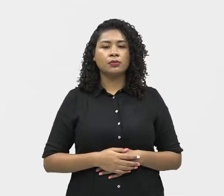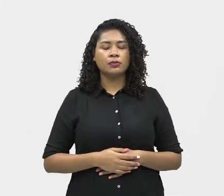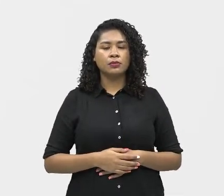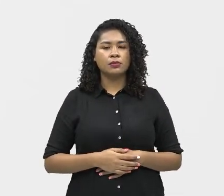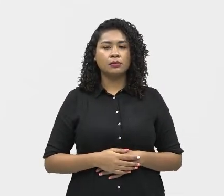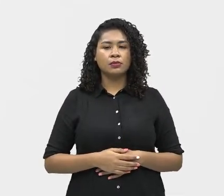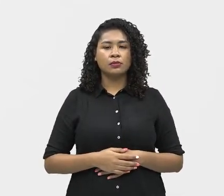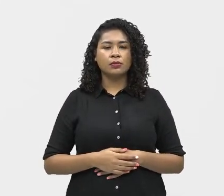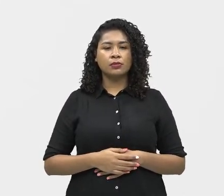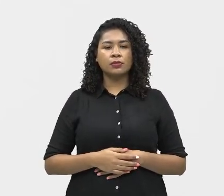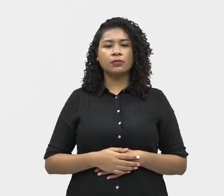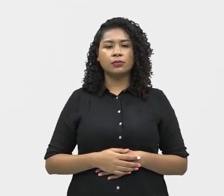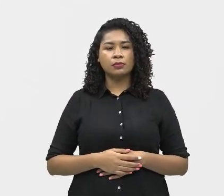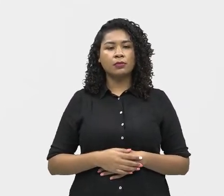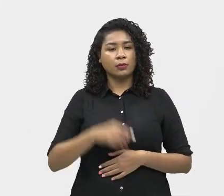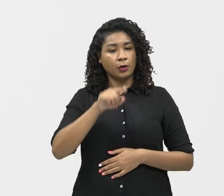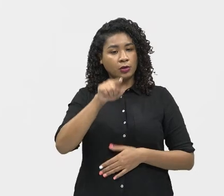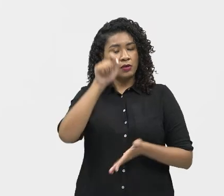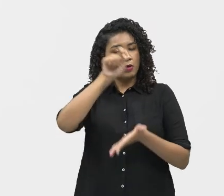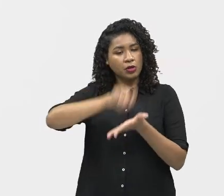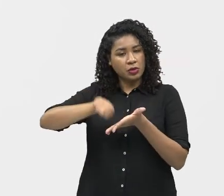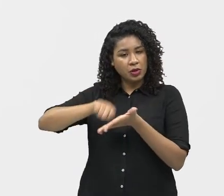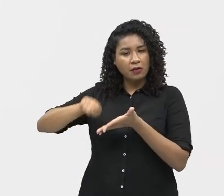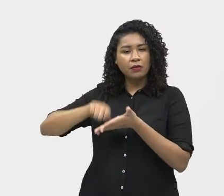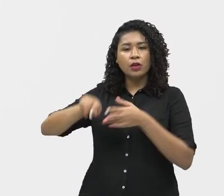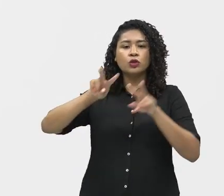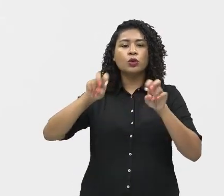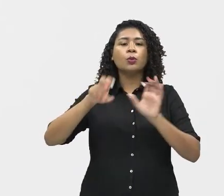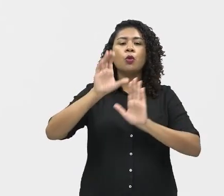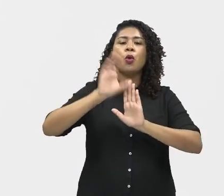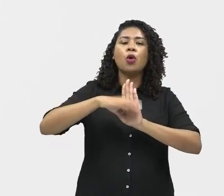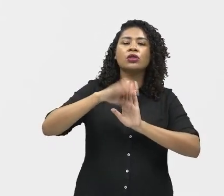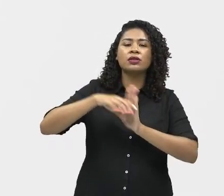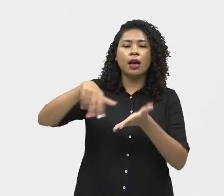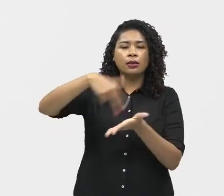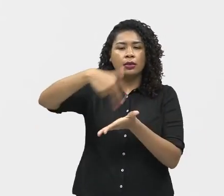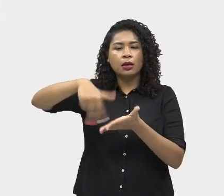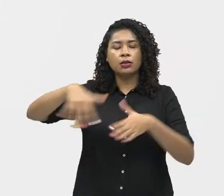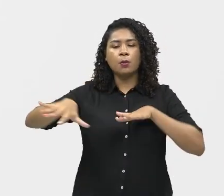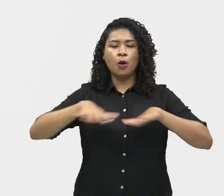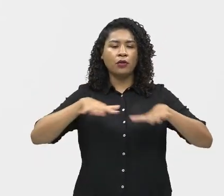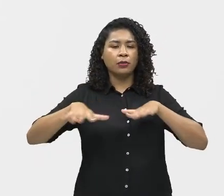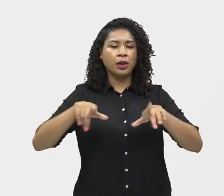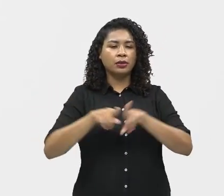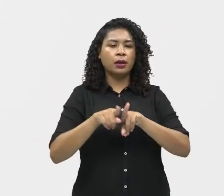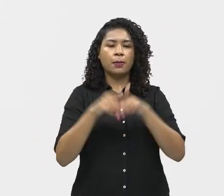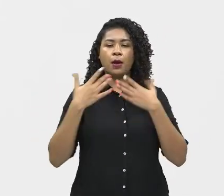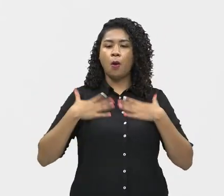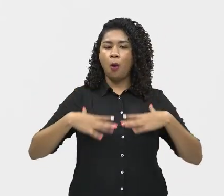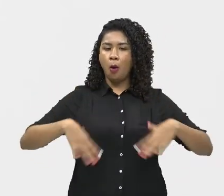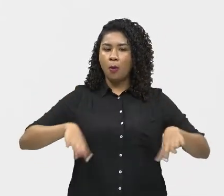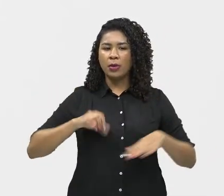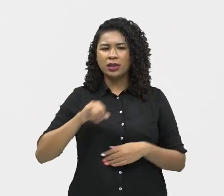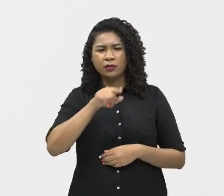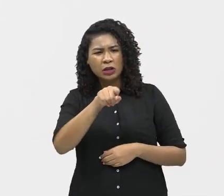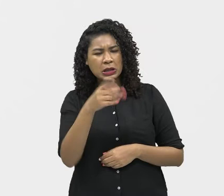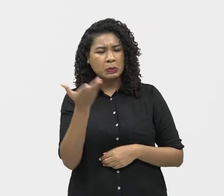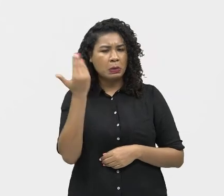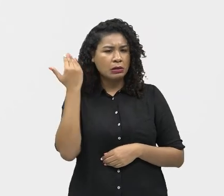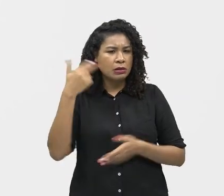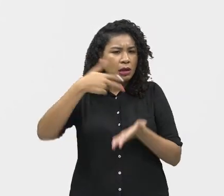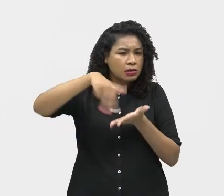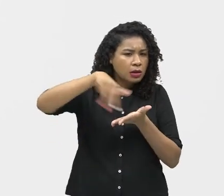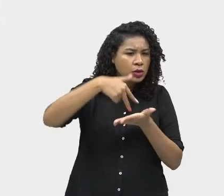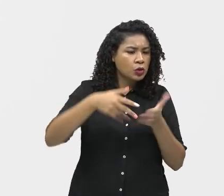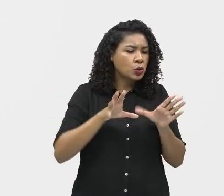você mora. Ou seja, escrever o conceito da dança, os movimentos e trajes dos dançarinos. Se você já dançou em alguma